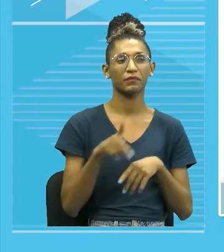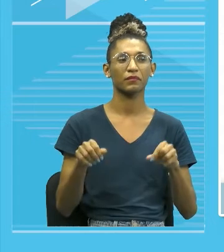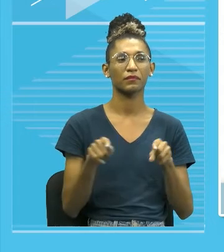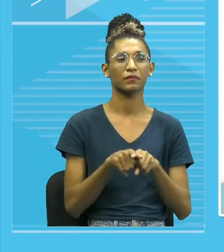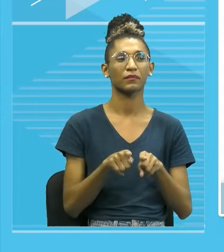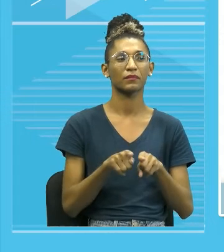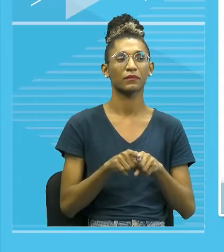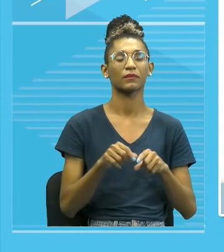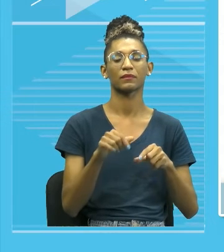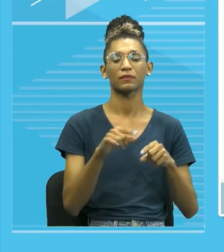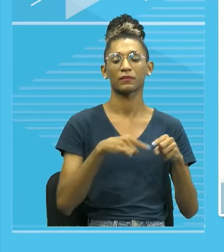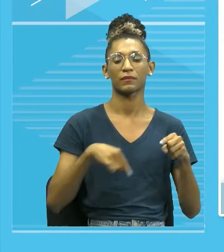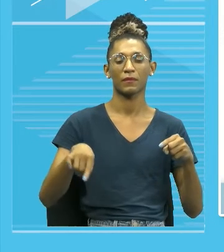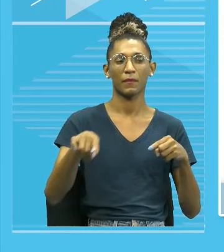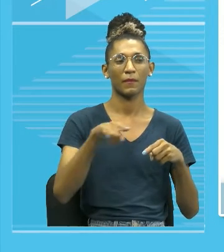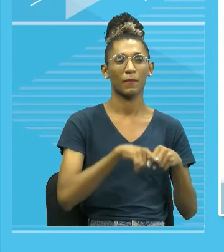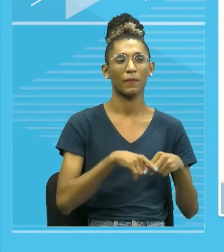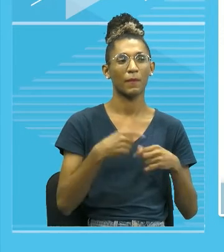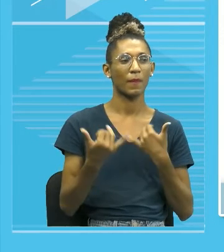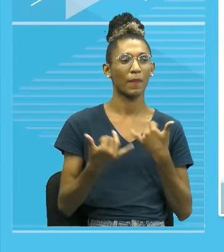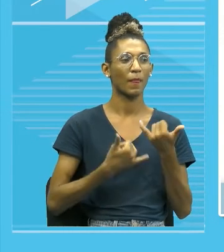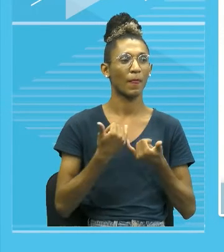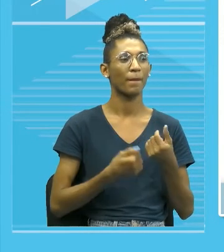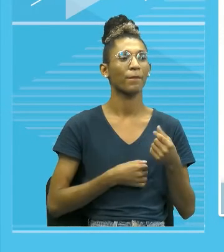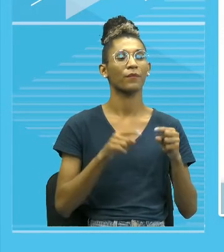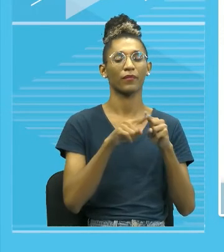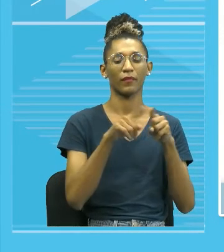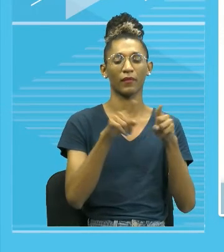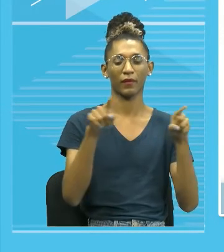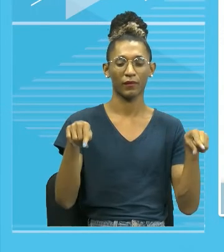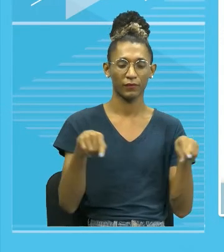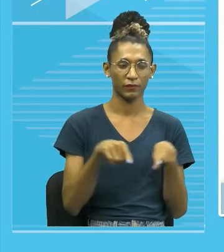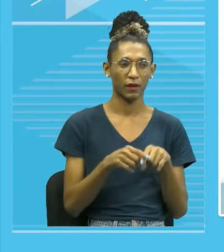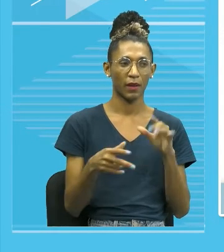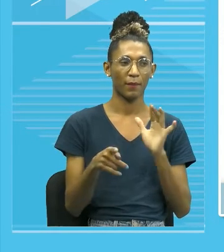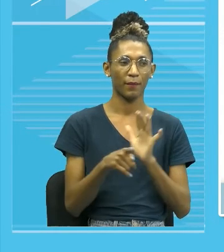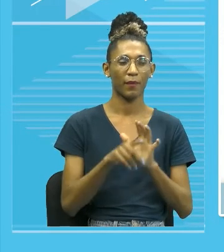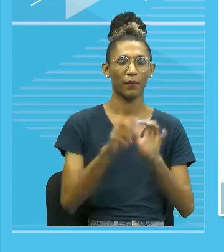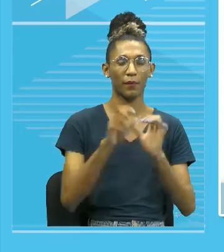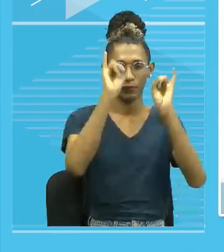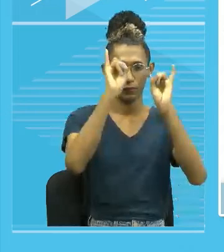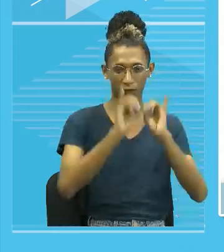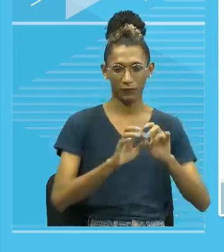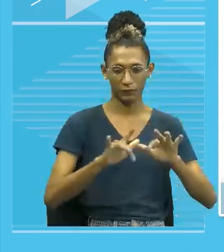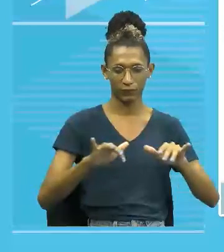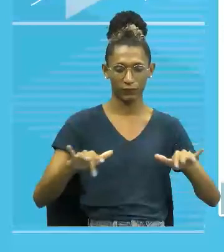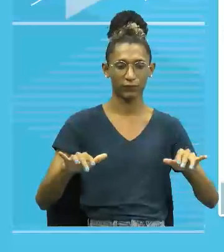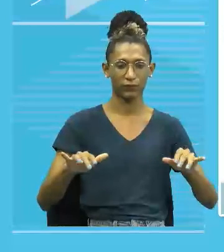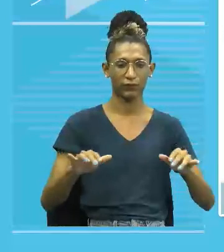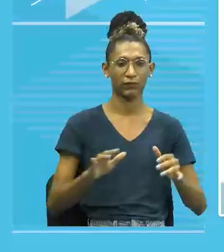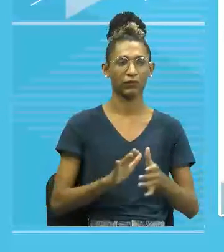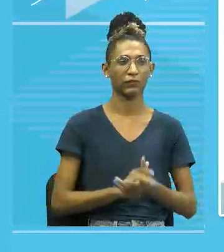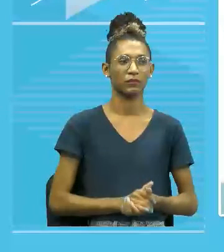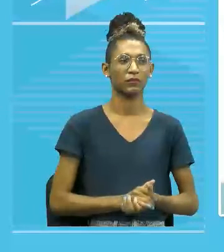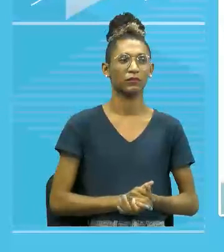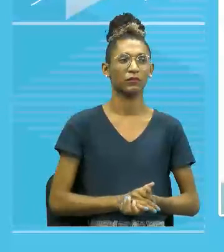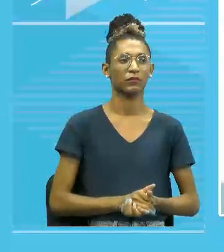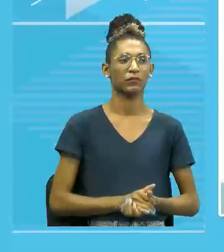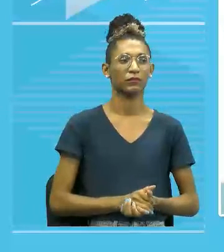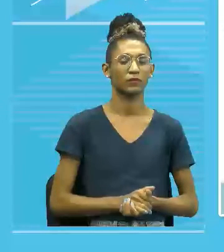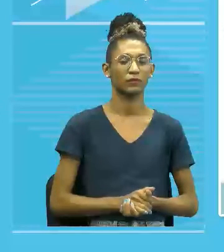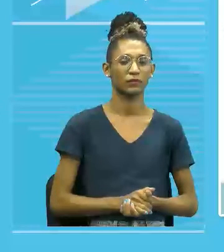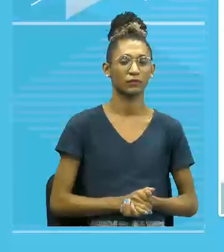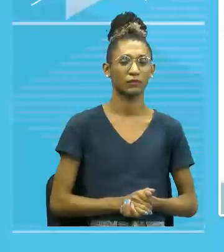ordenadores que a sala de computação na sala de Los ordenadores que a sala de computação